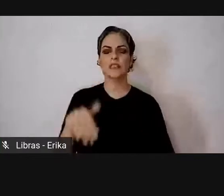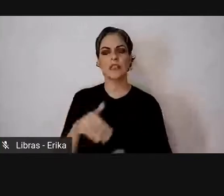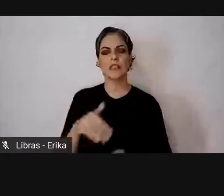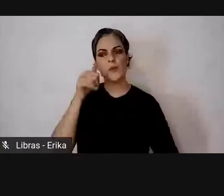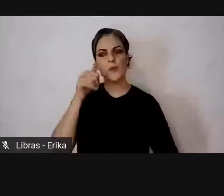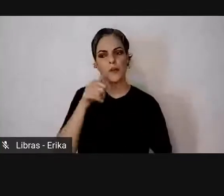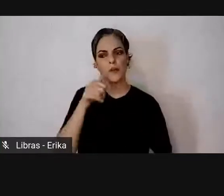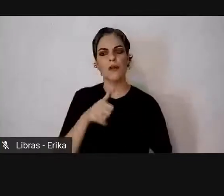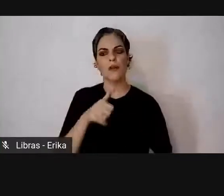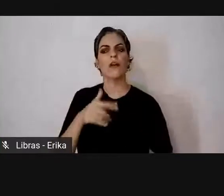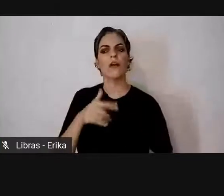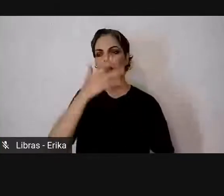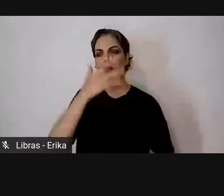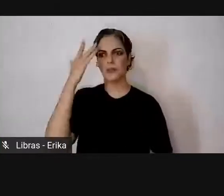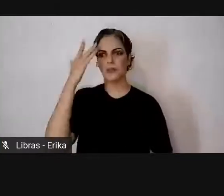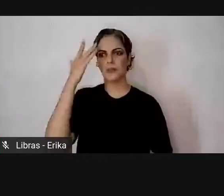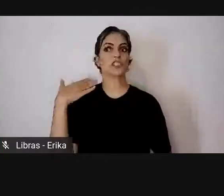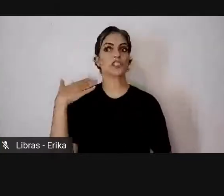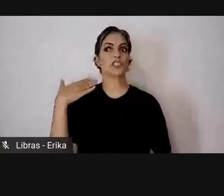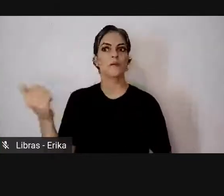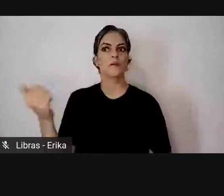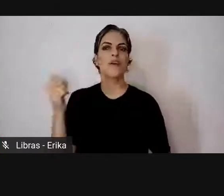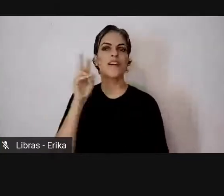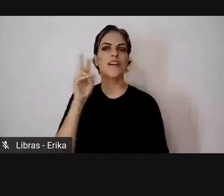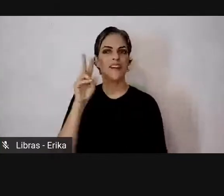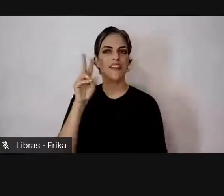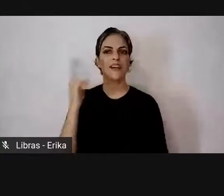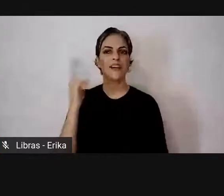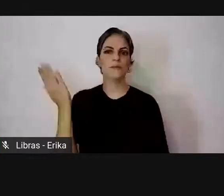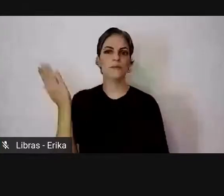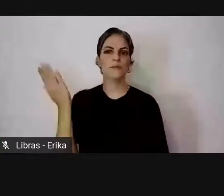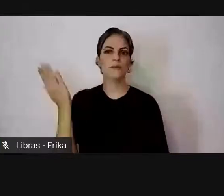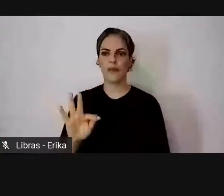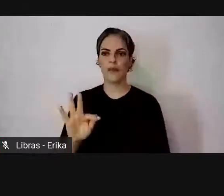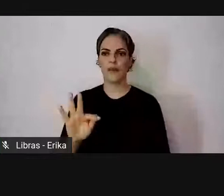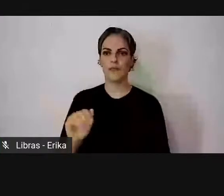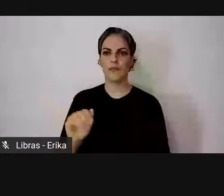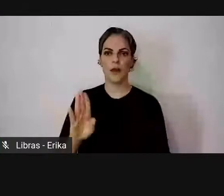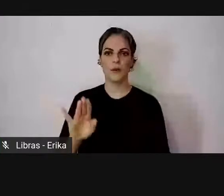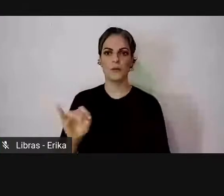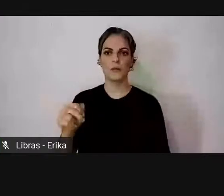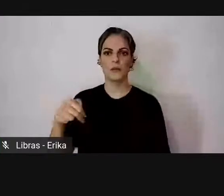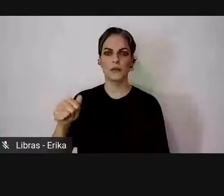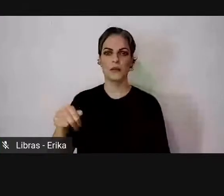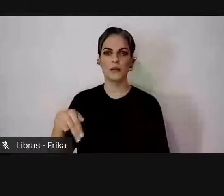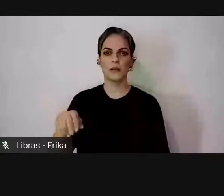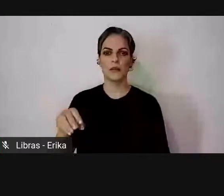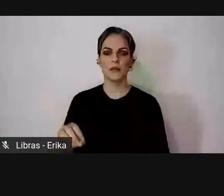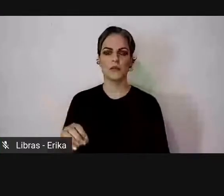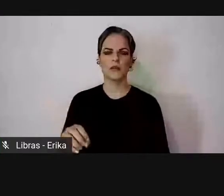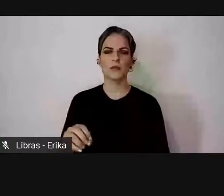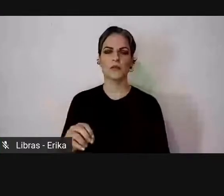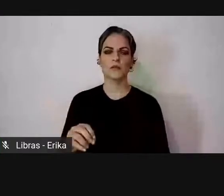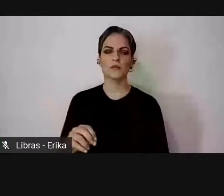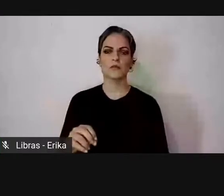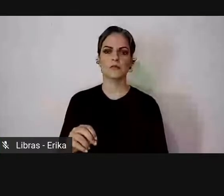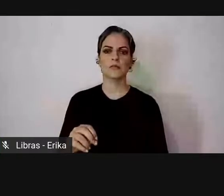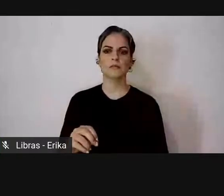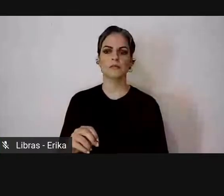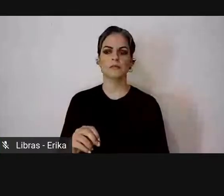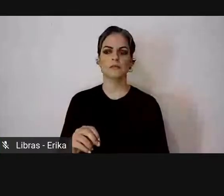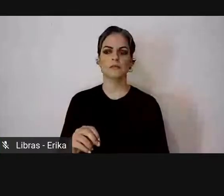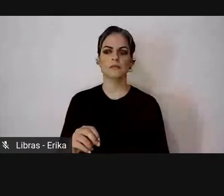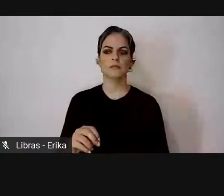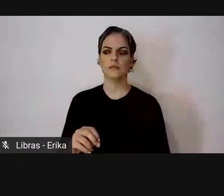que recebeu a correspondência inicial, né? A Patrícia, do outro lado, na EdTech,